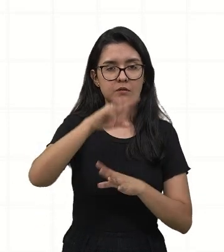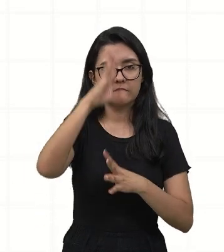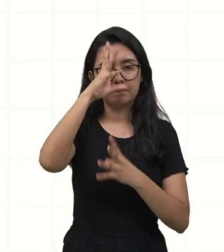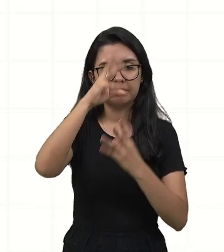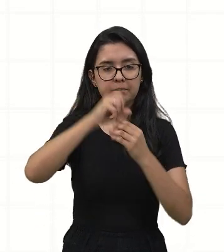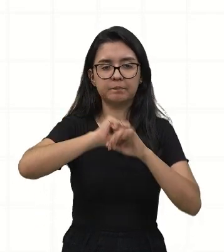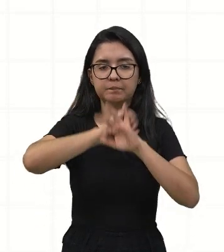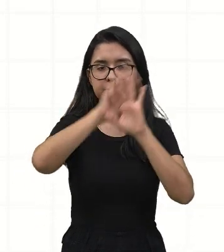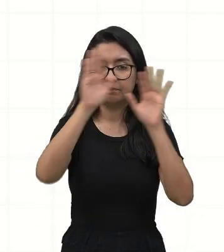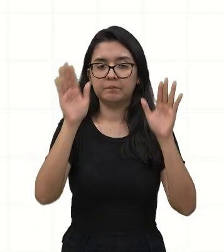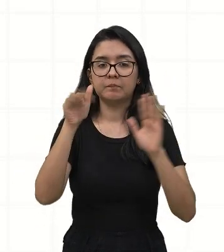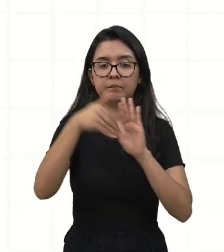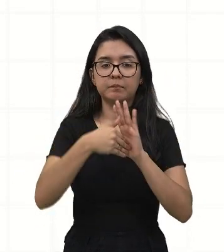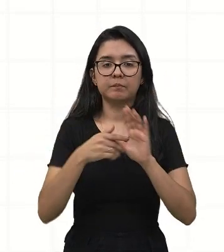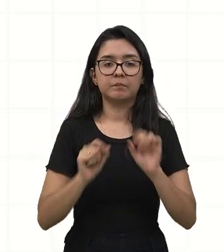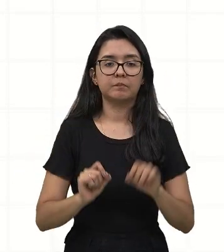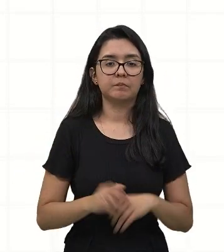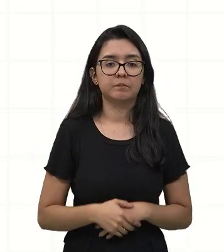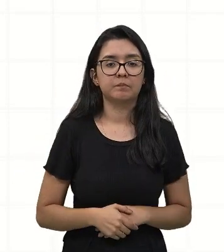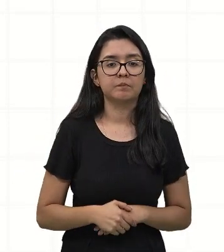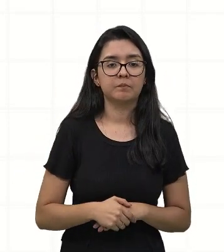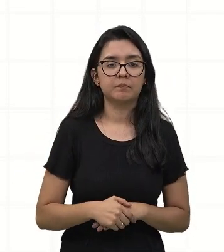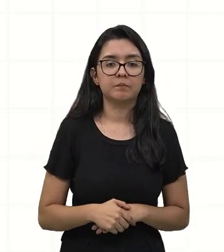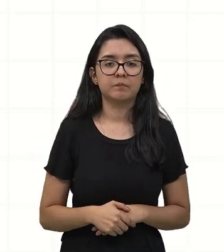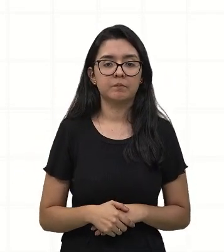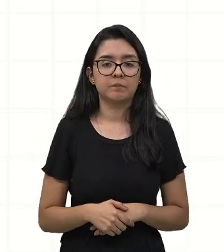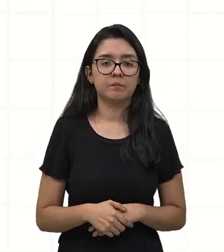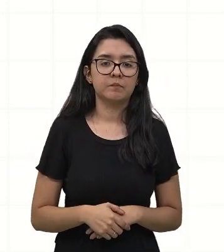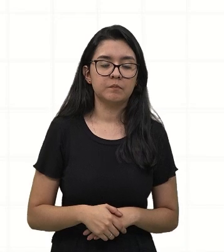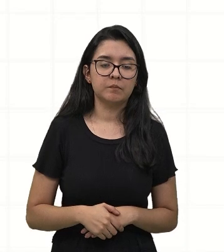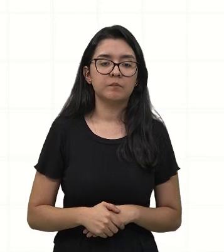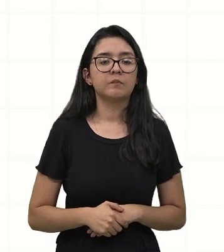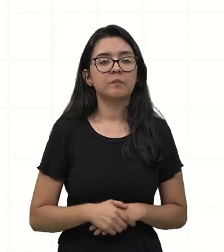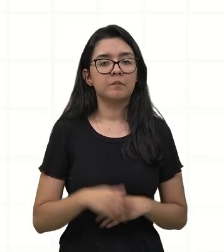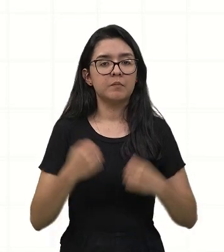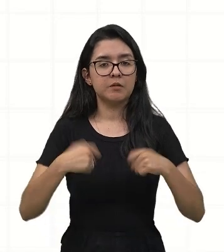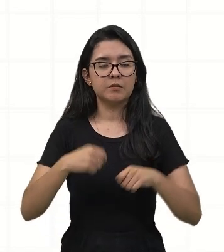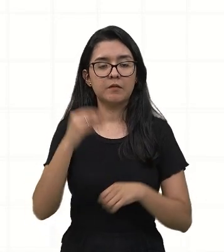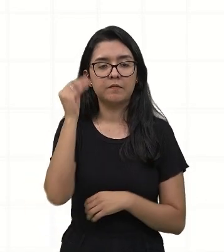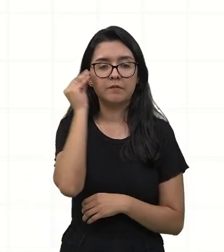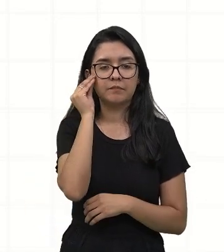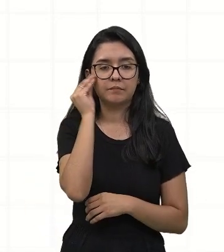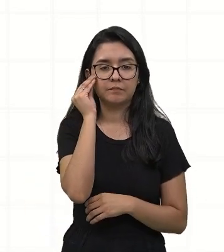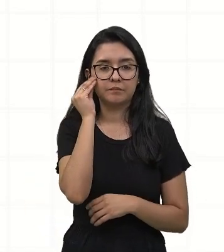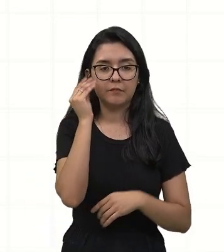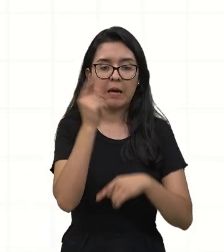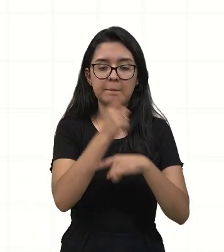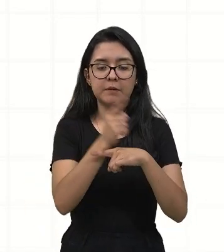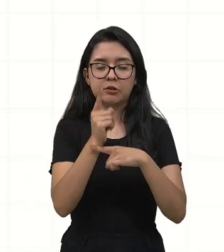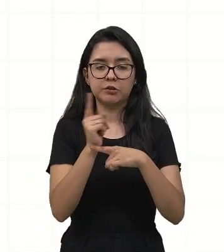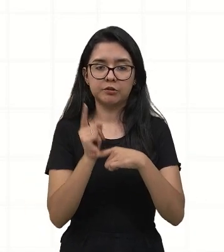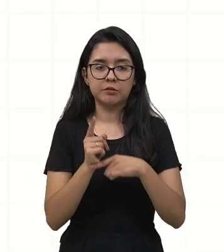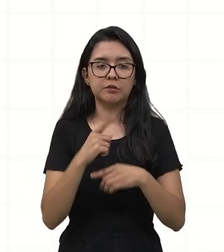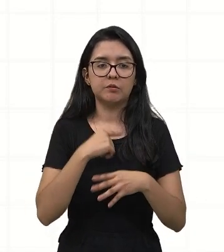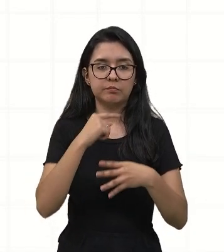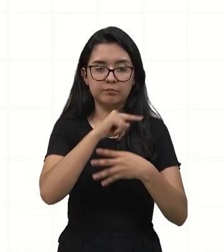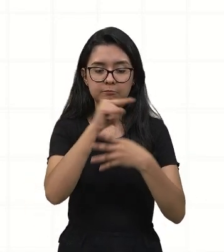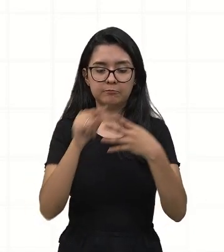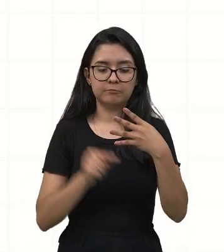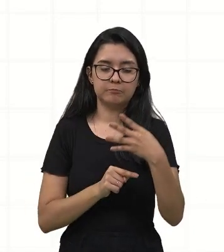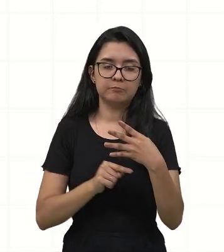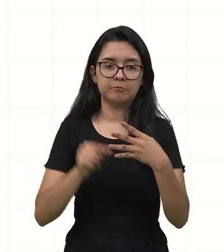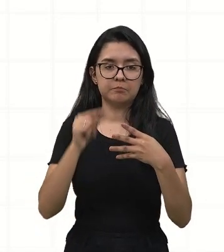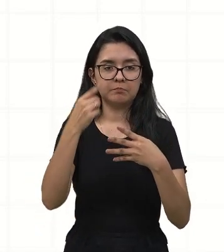e no final, claro, leia a medida na escala do transferidor. Certo? São 4 passos aí que nós temos